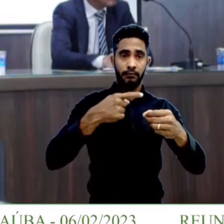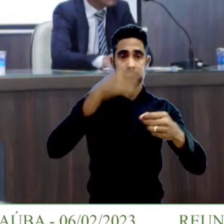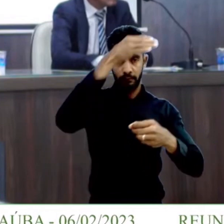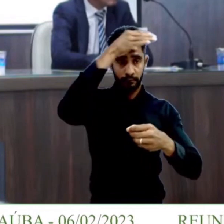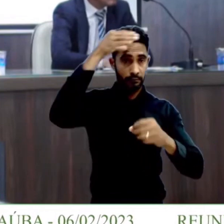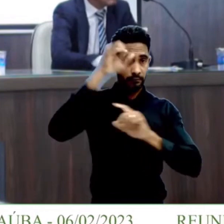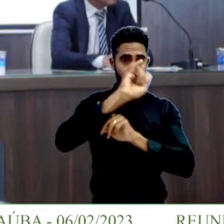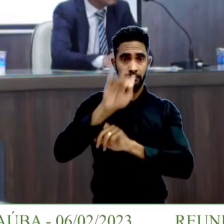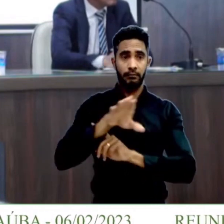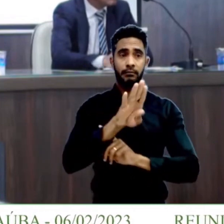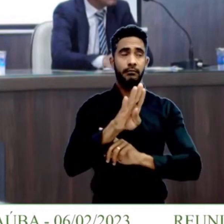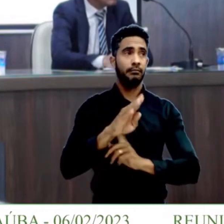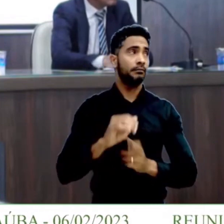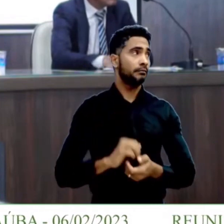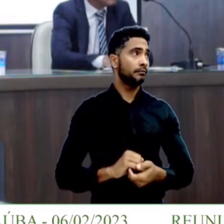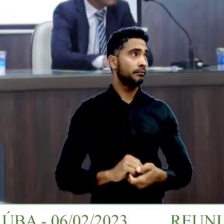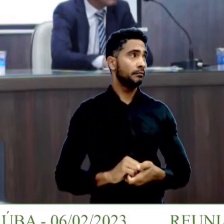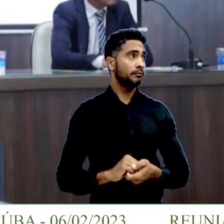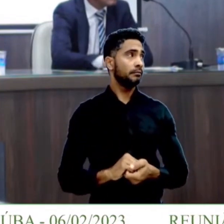providências.